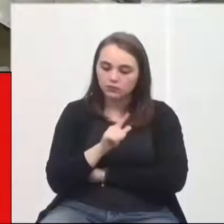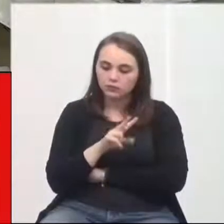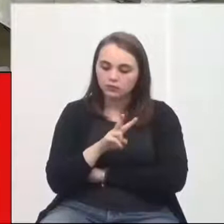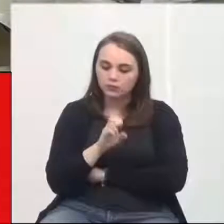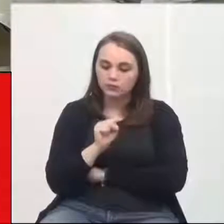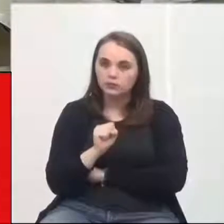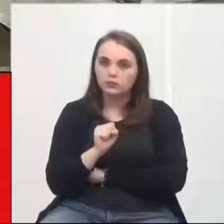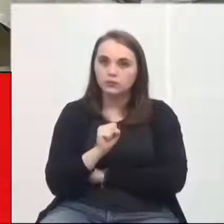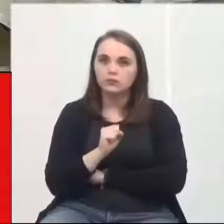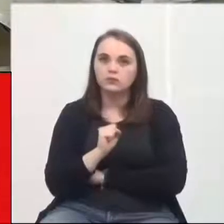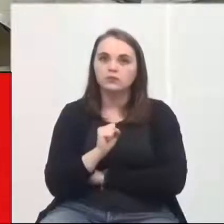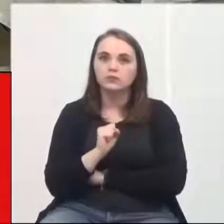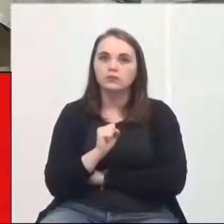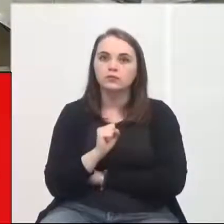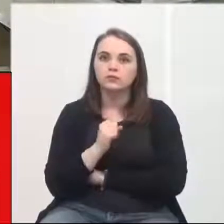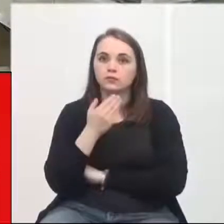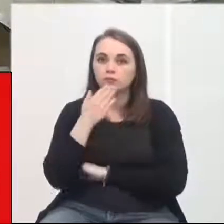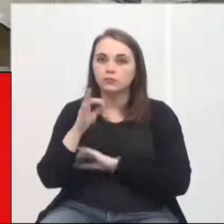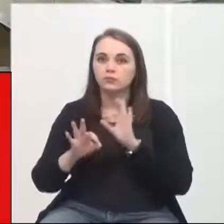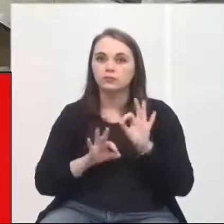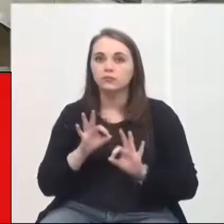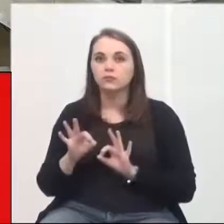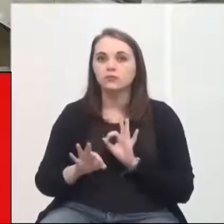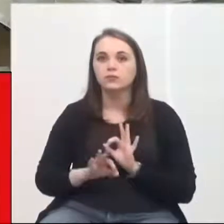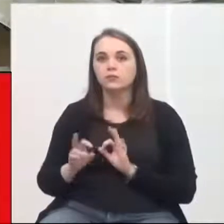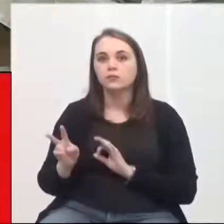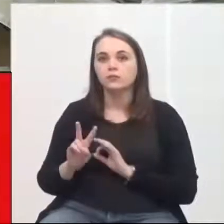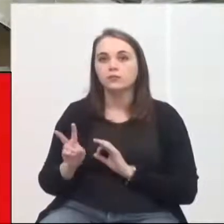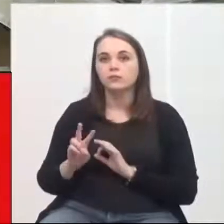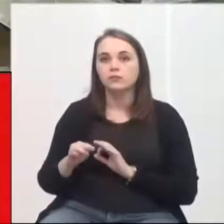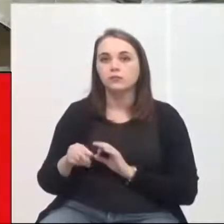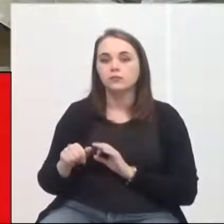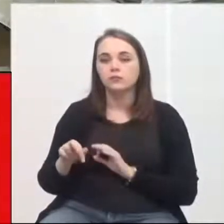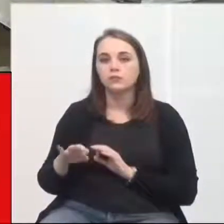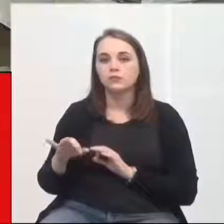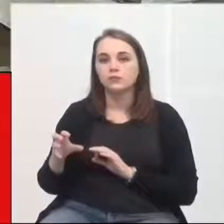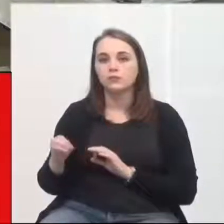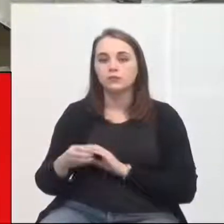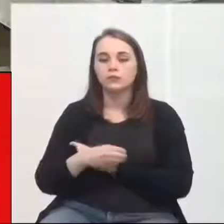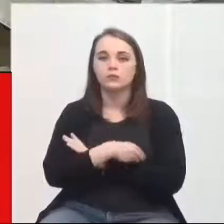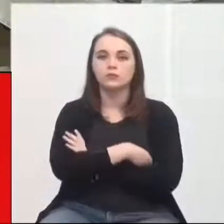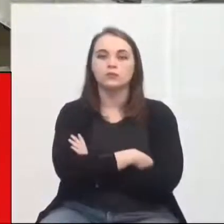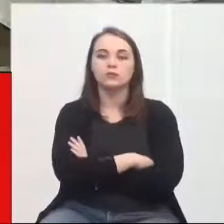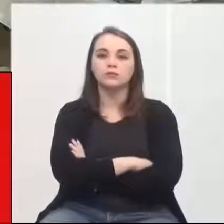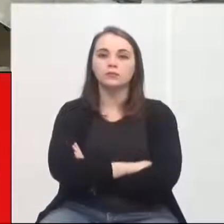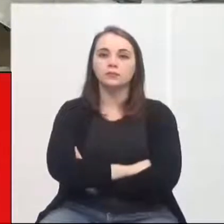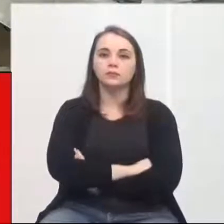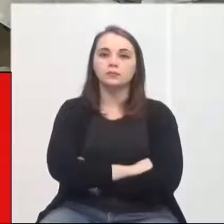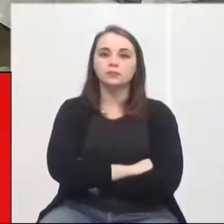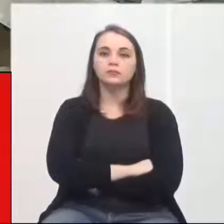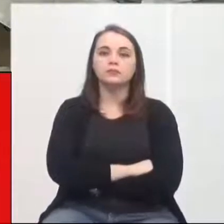presidente. Questão de ordem cedida ao vereador Márcio Daroso.